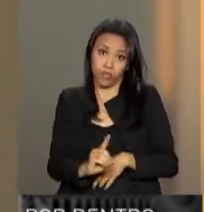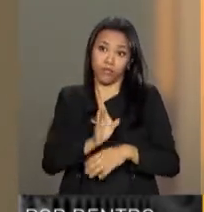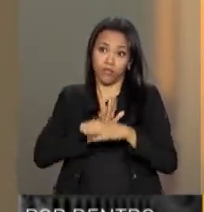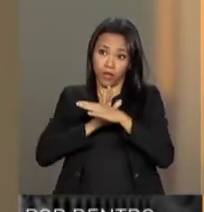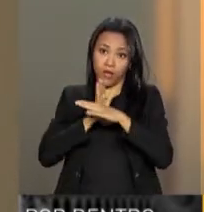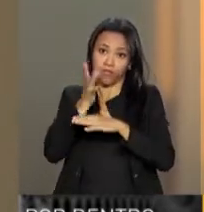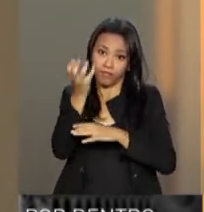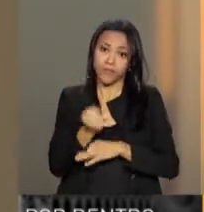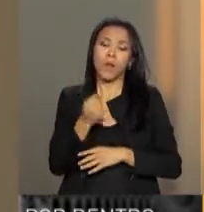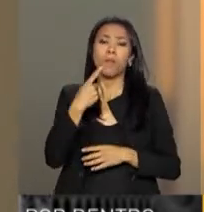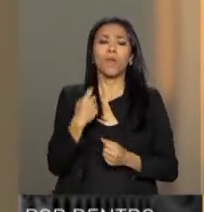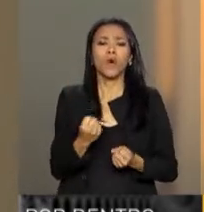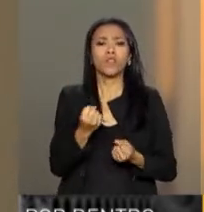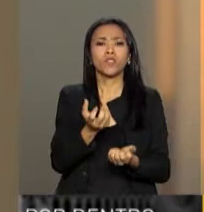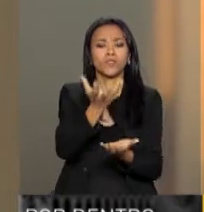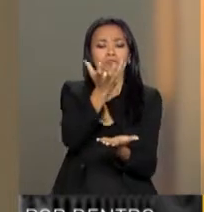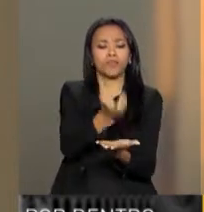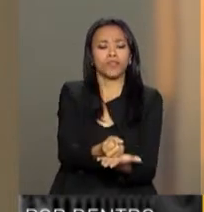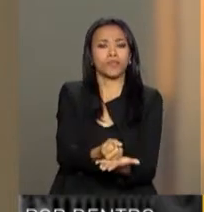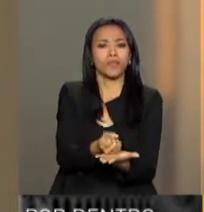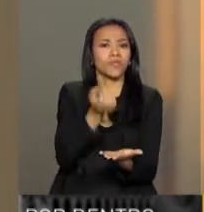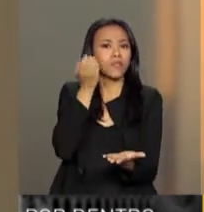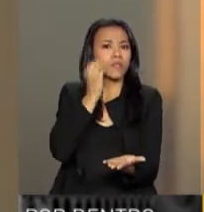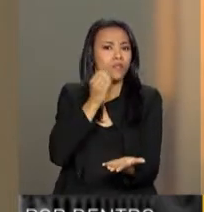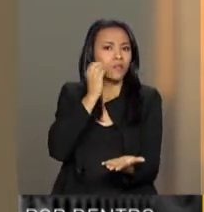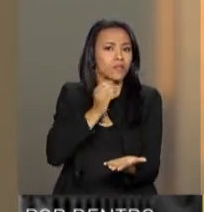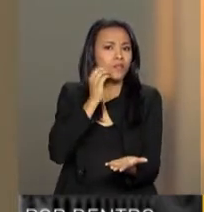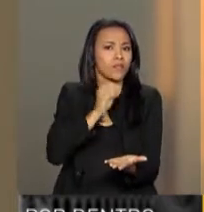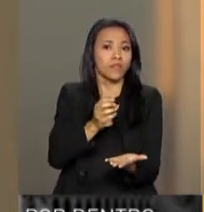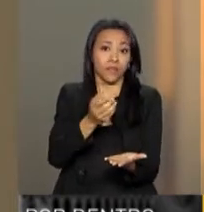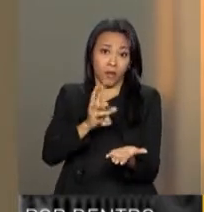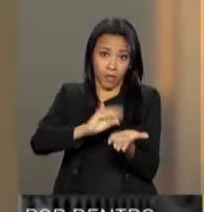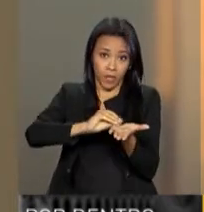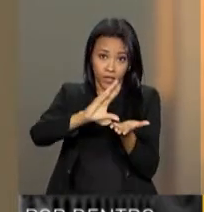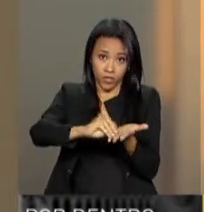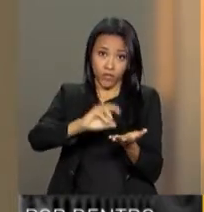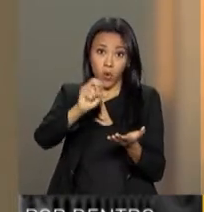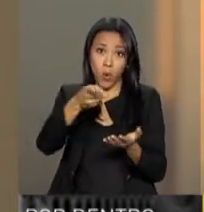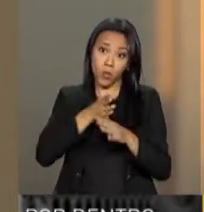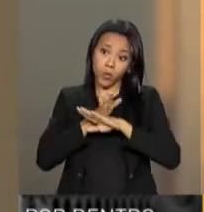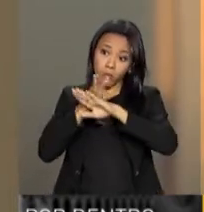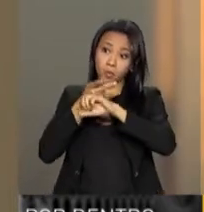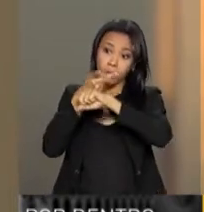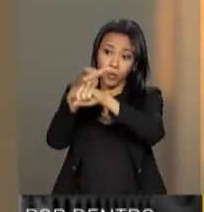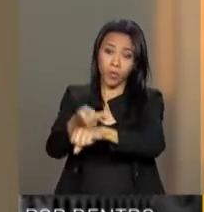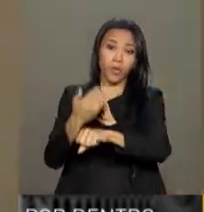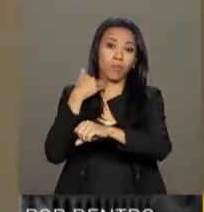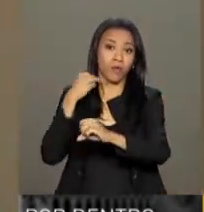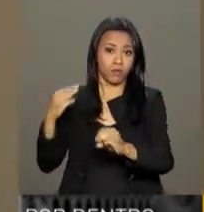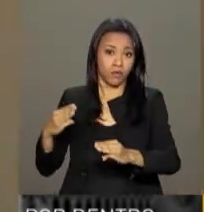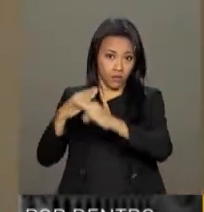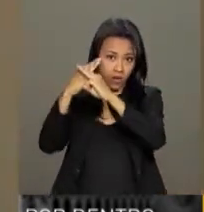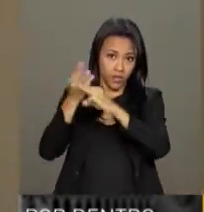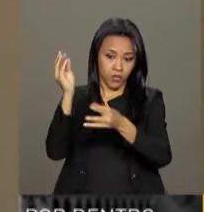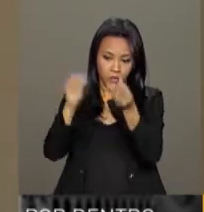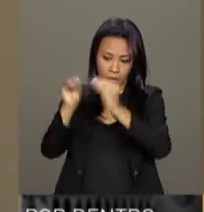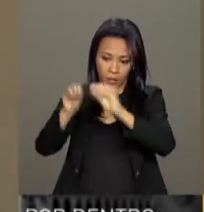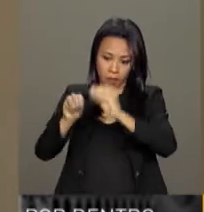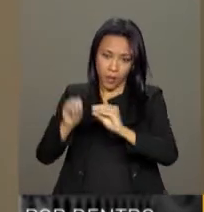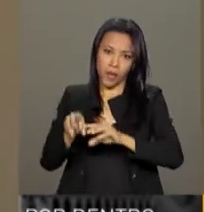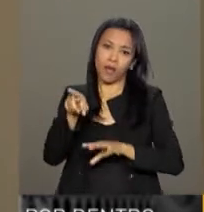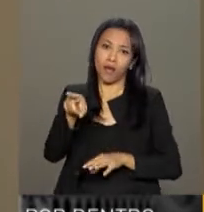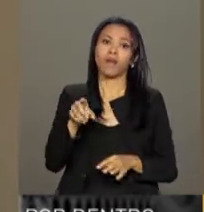eles podem baixar um aplicativo no seu smartphone ou pode no site da caixa econômica federal fazer o seu cadastro todos os